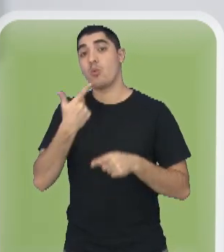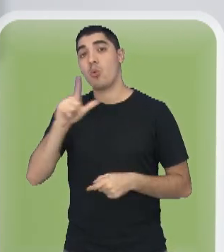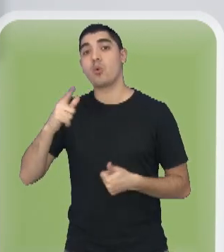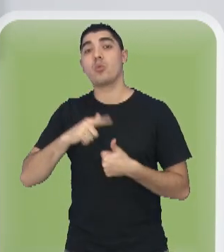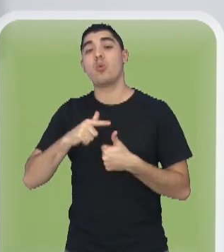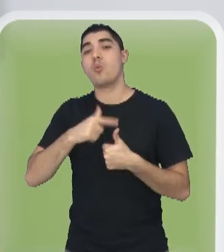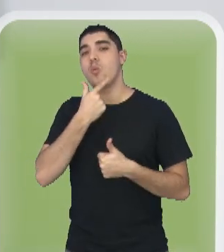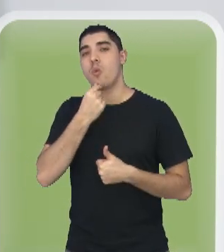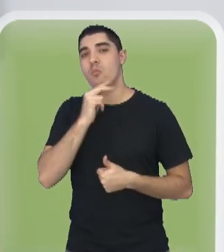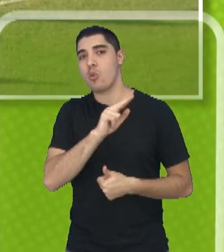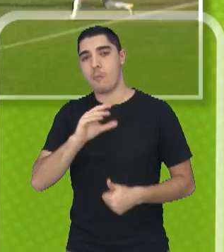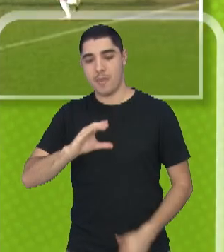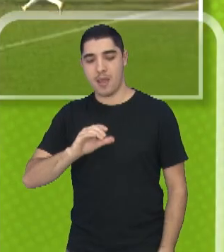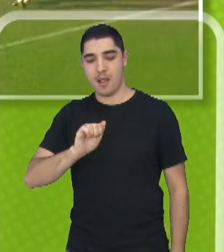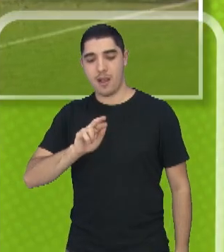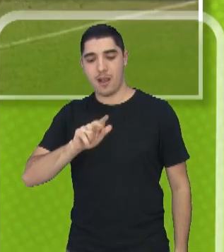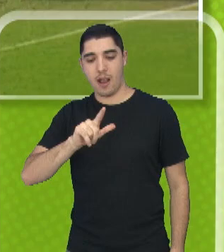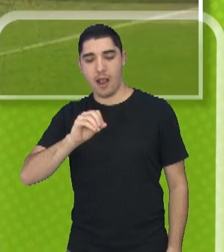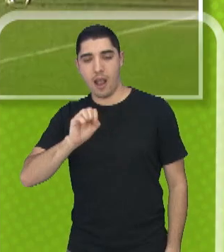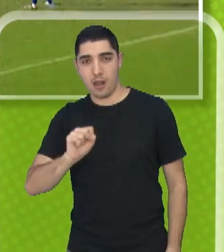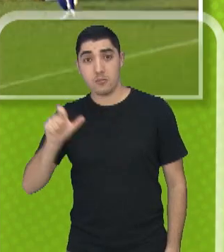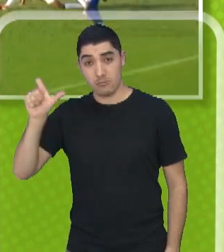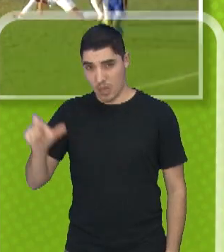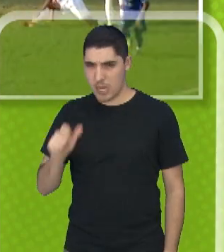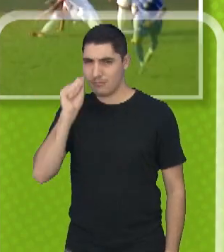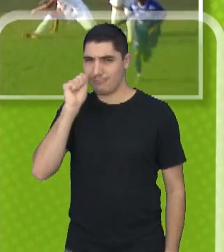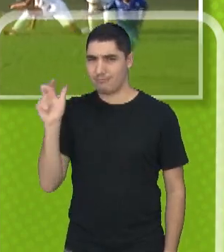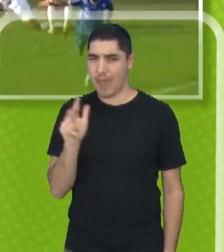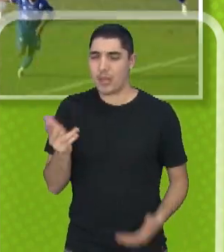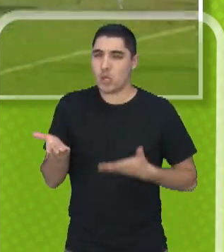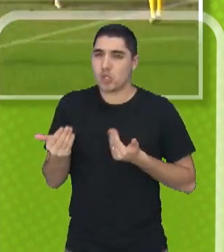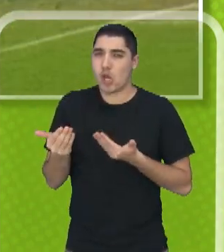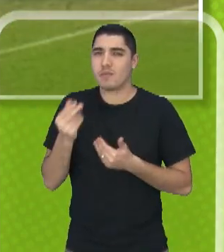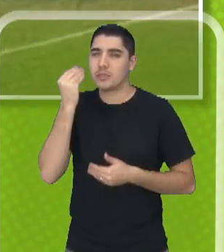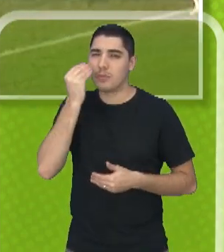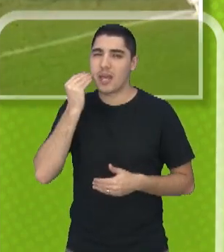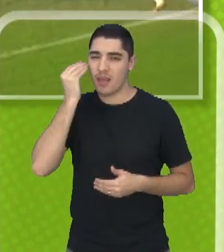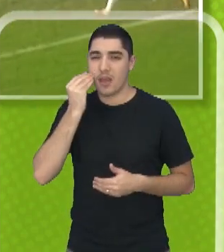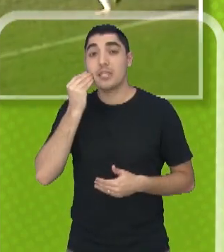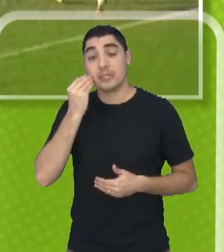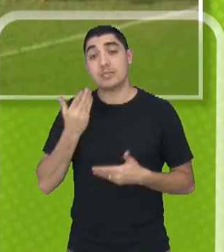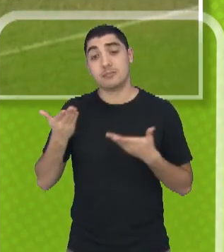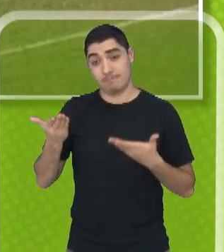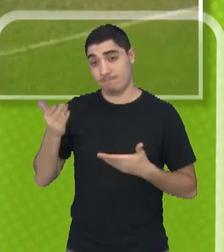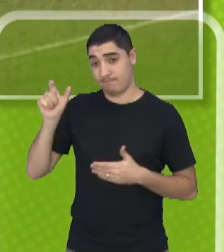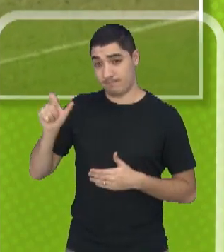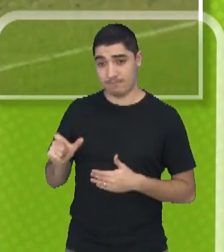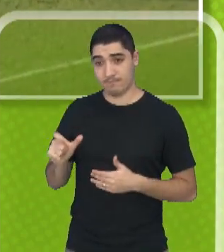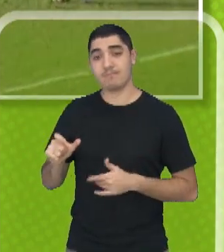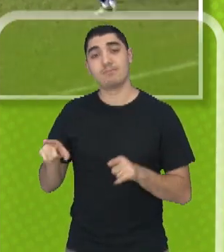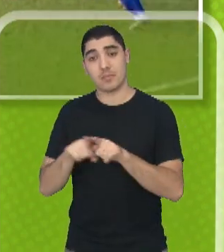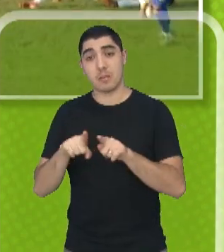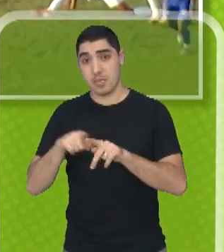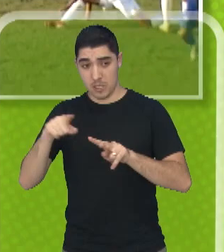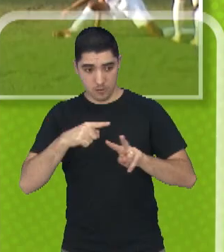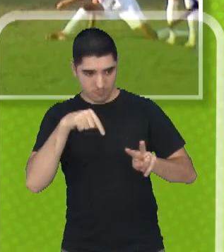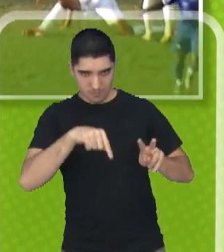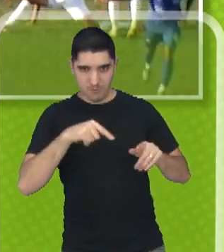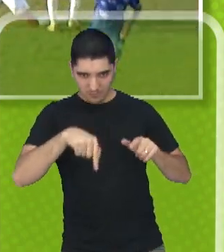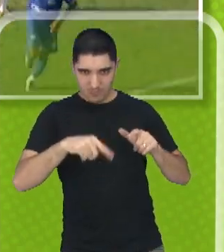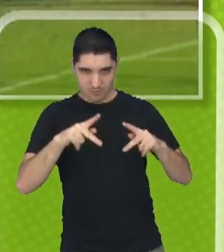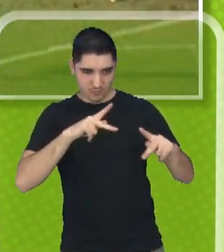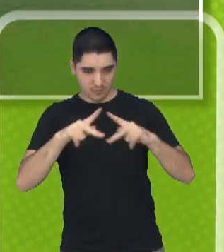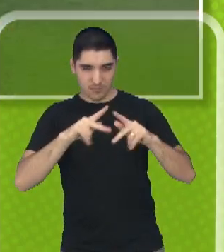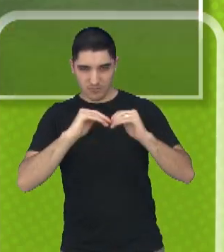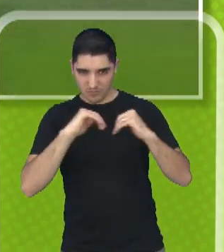sabe? Ele é um jogador muito esperto, jovem, e às vezes que o Capivariano chegou no gol do São José aqui, no primeiro jogo,